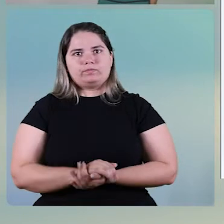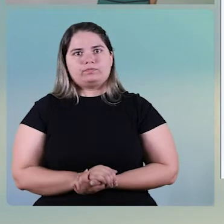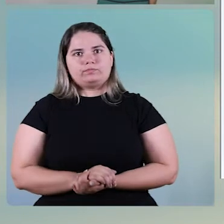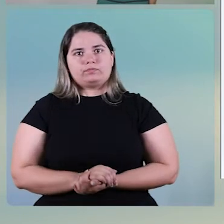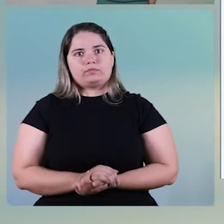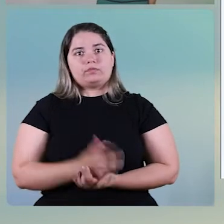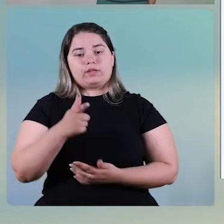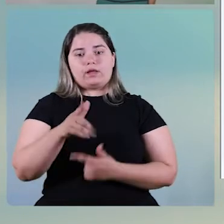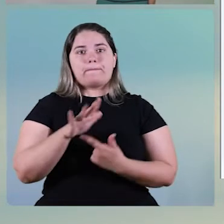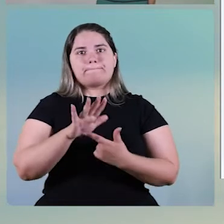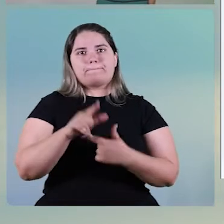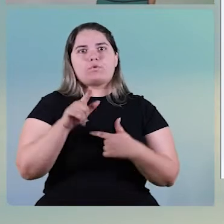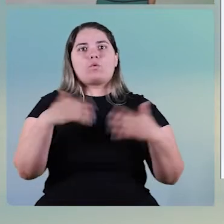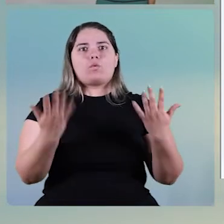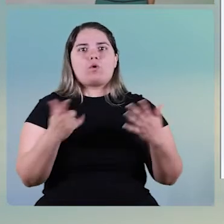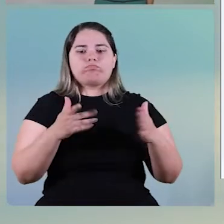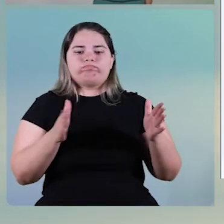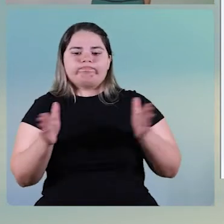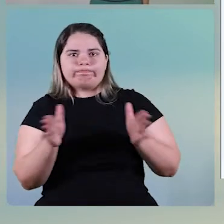primeiro intervalo